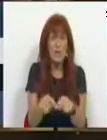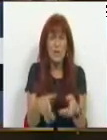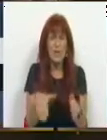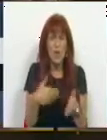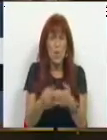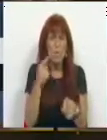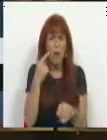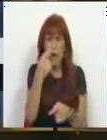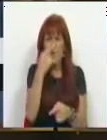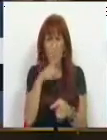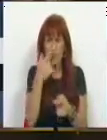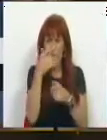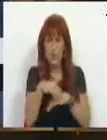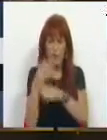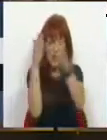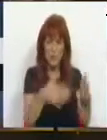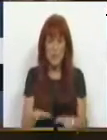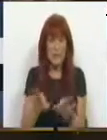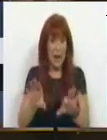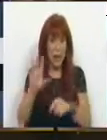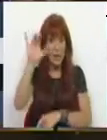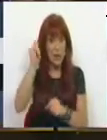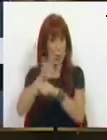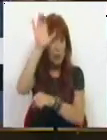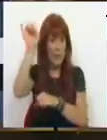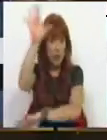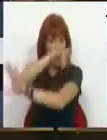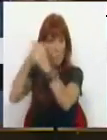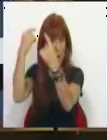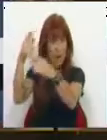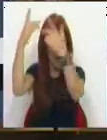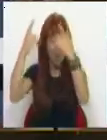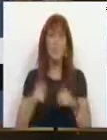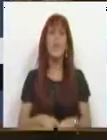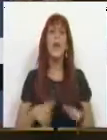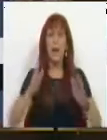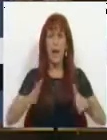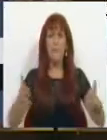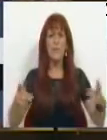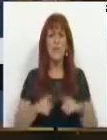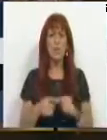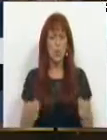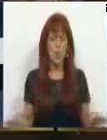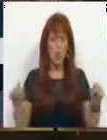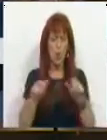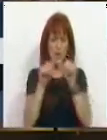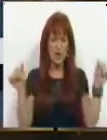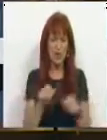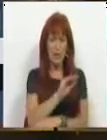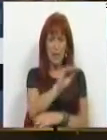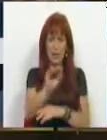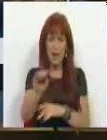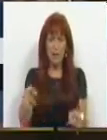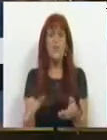dirigida preferencialmente aos produtores, como acontece noutros países da Europa. É preciso um novo sistema